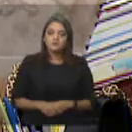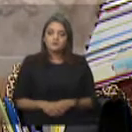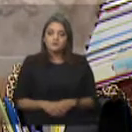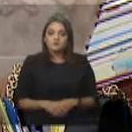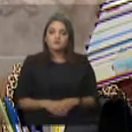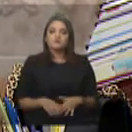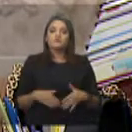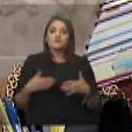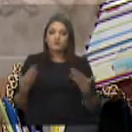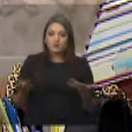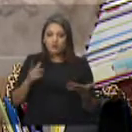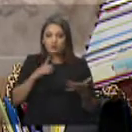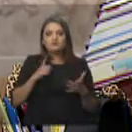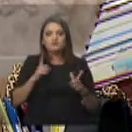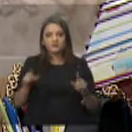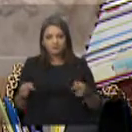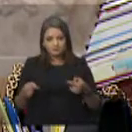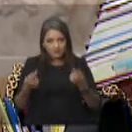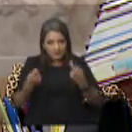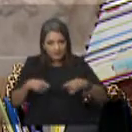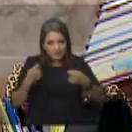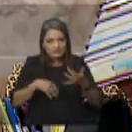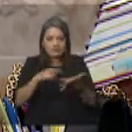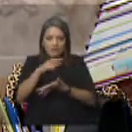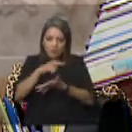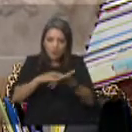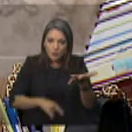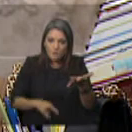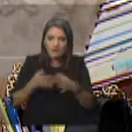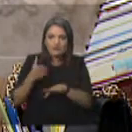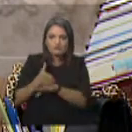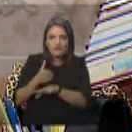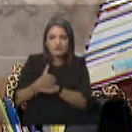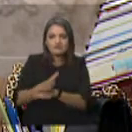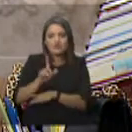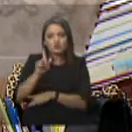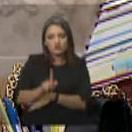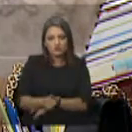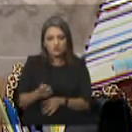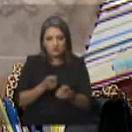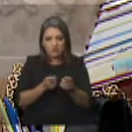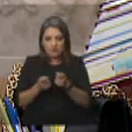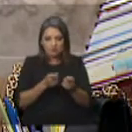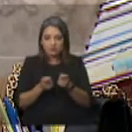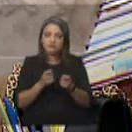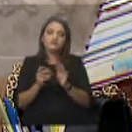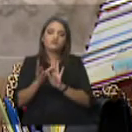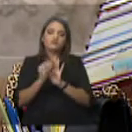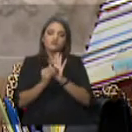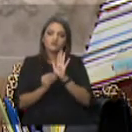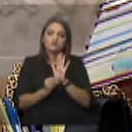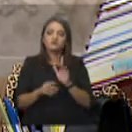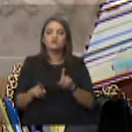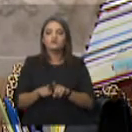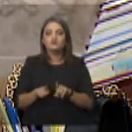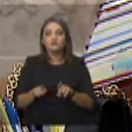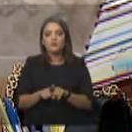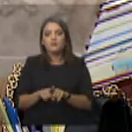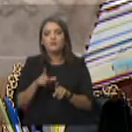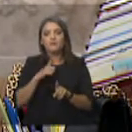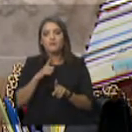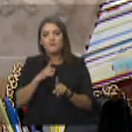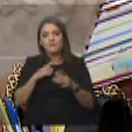segue concreta concessão de permissão de acesso pelo gestor de dados, além de exame concernente ao efetivo atendimento